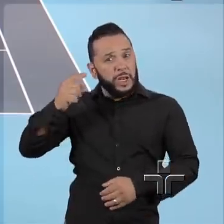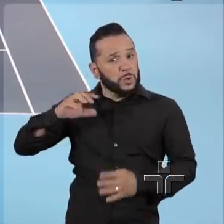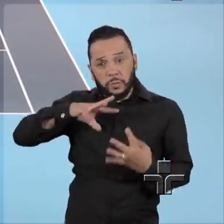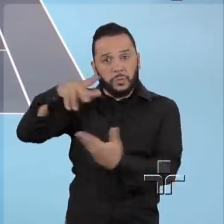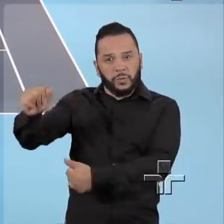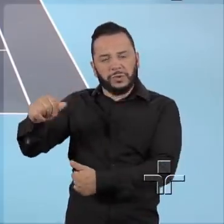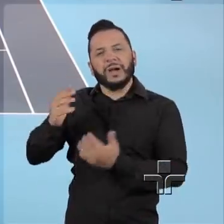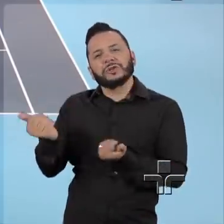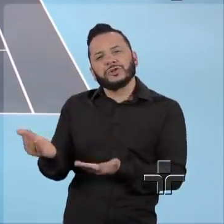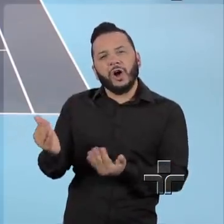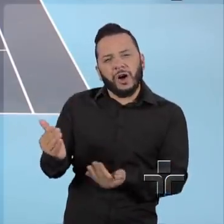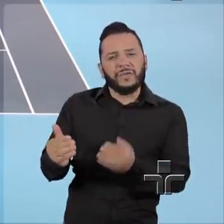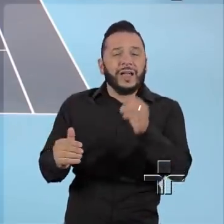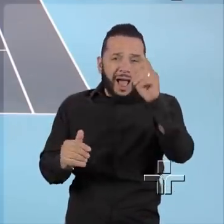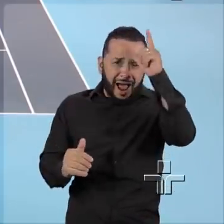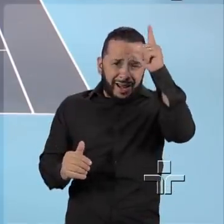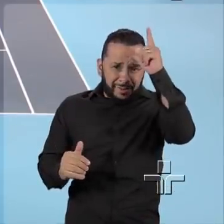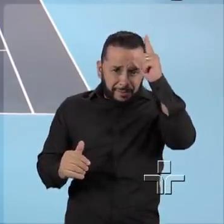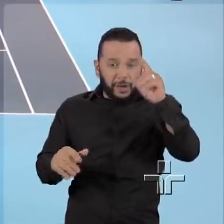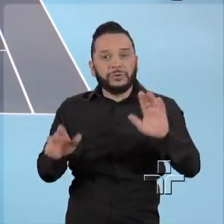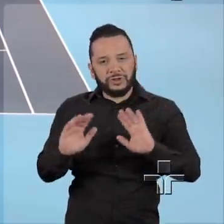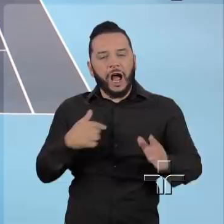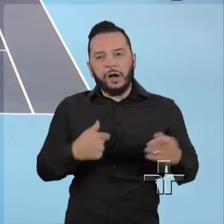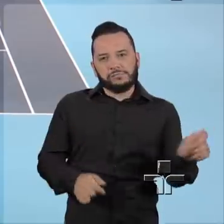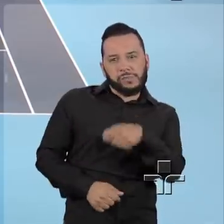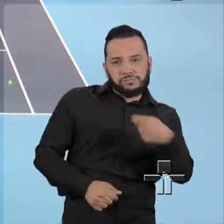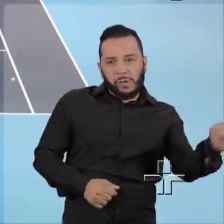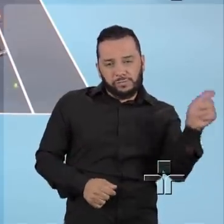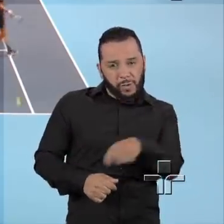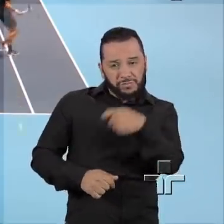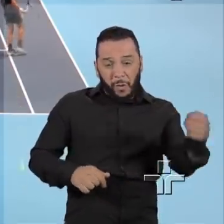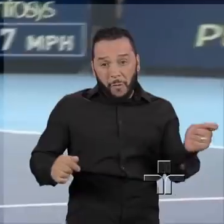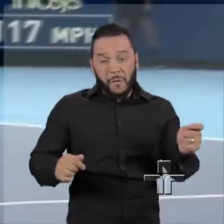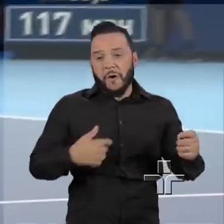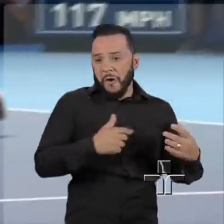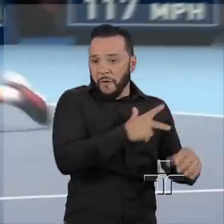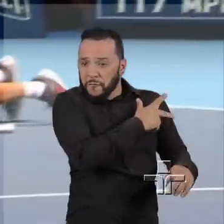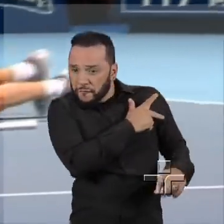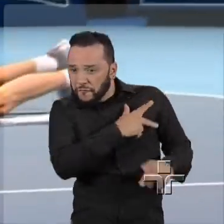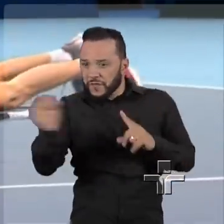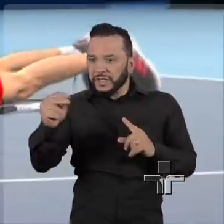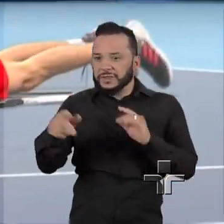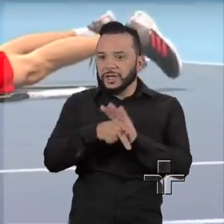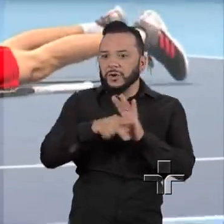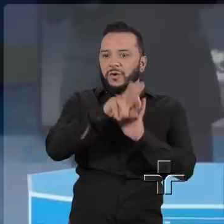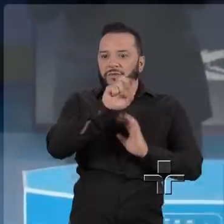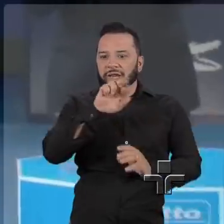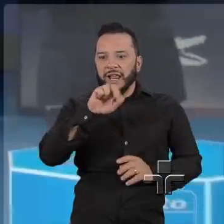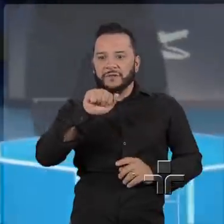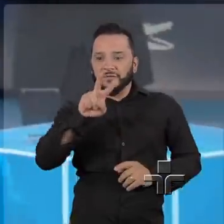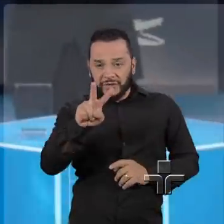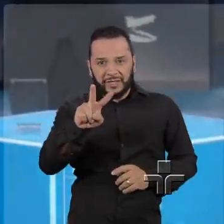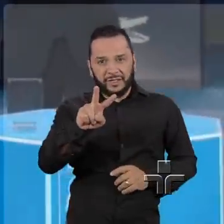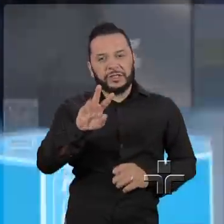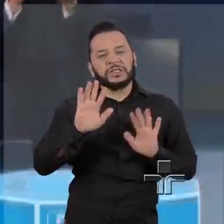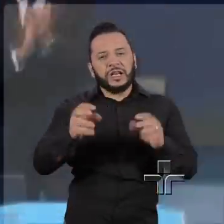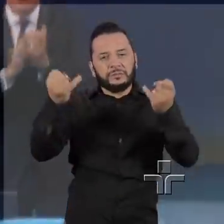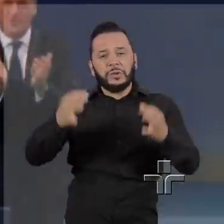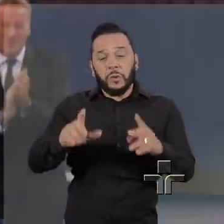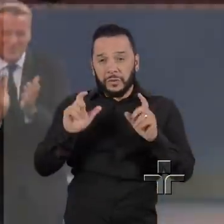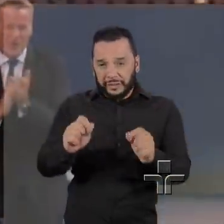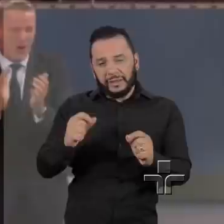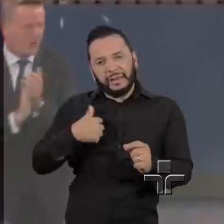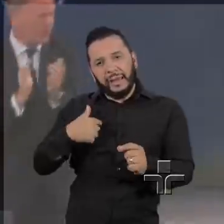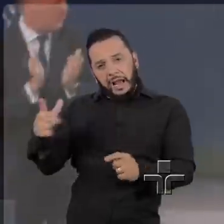jovem alemão Alexander Zverev, ao derrotá-lo no torneio que reúne os melhores da temporada, deu o recado. Adversário